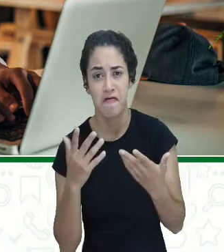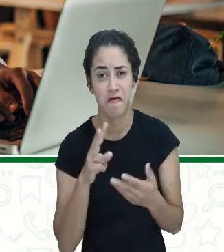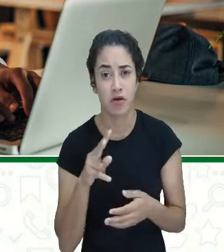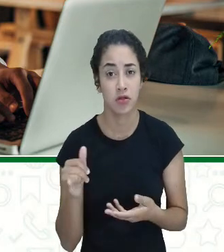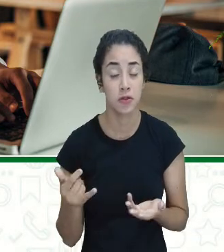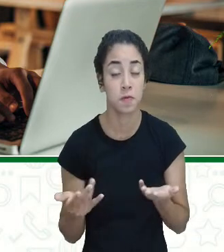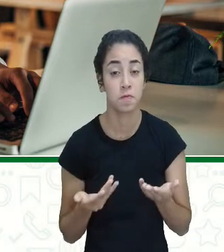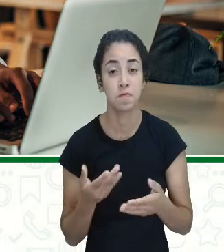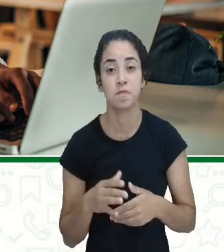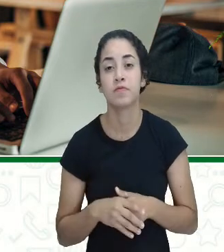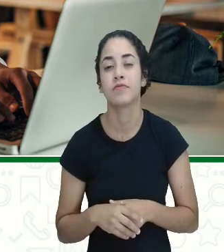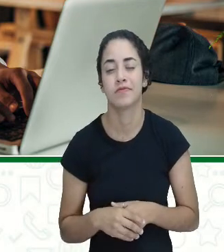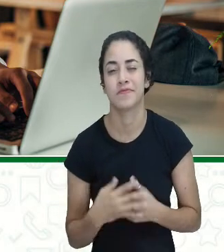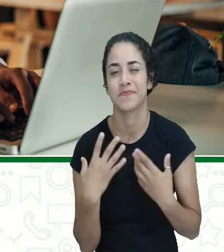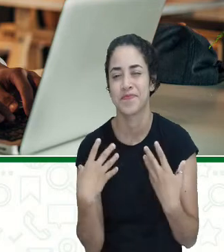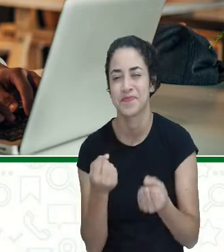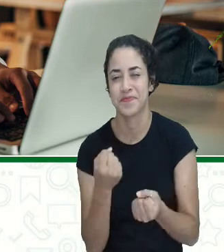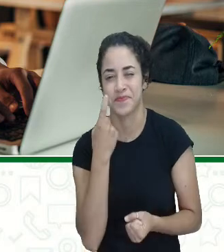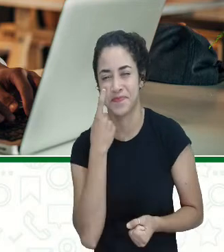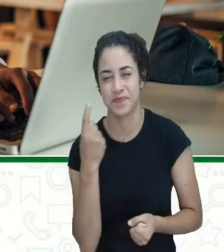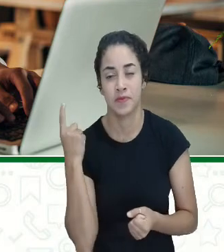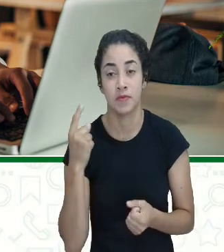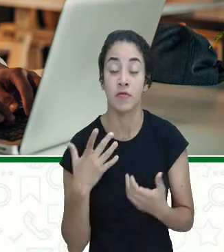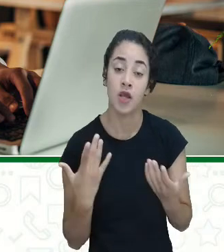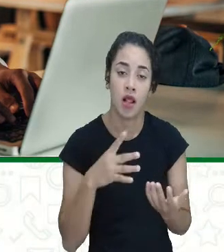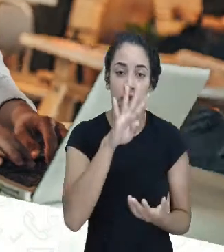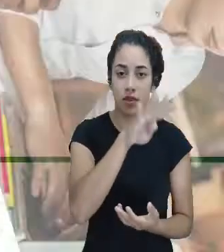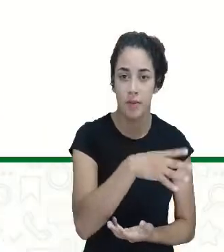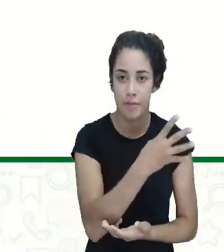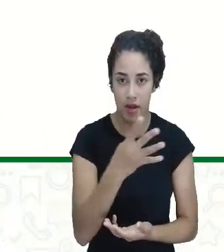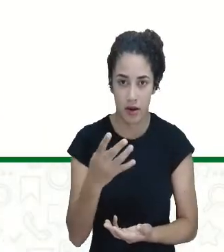Vamos ver? Olha só, essa tabela agora,